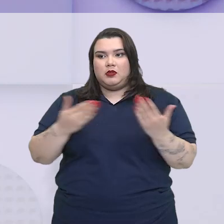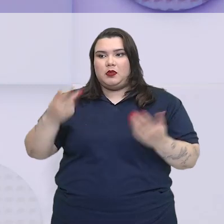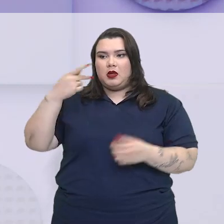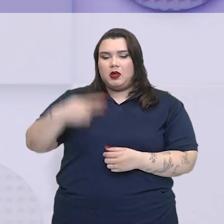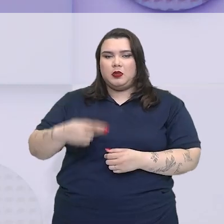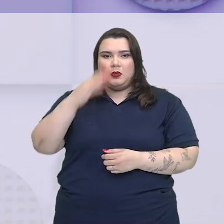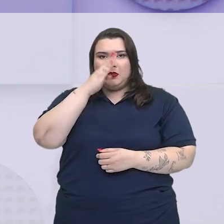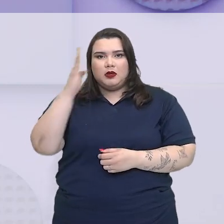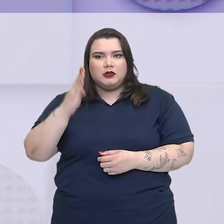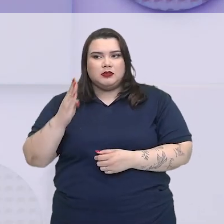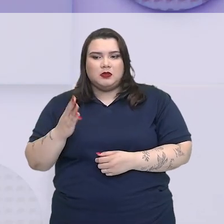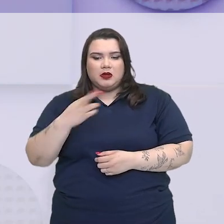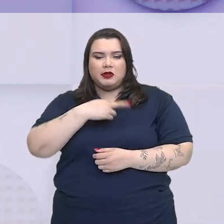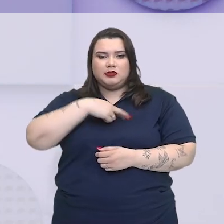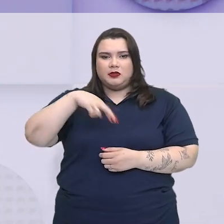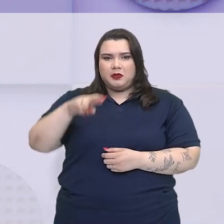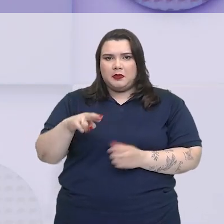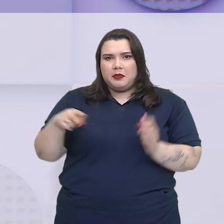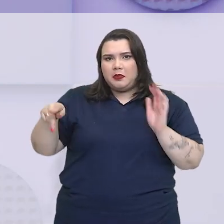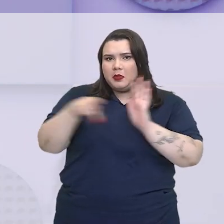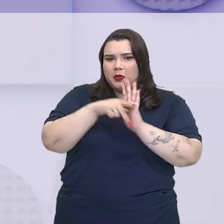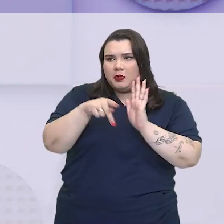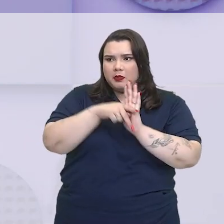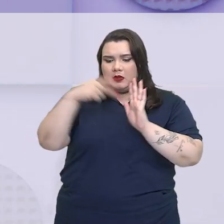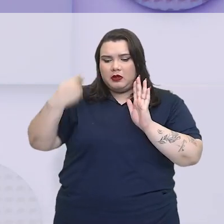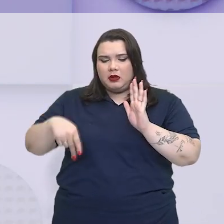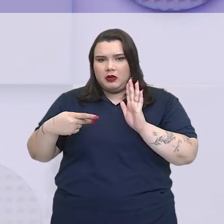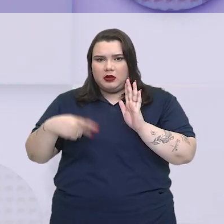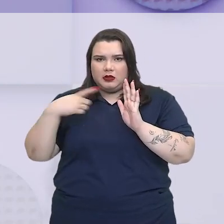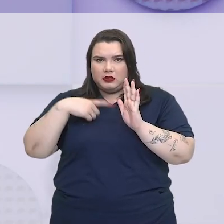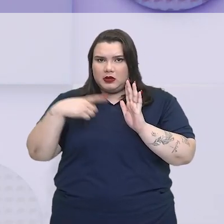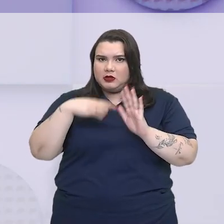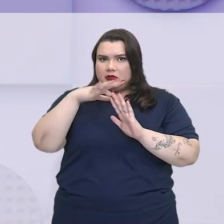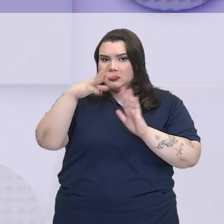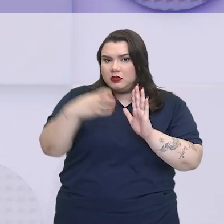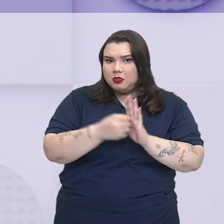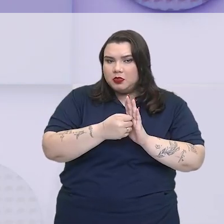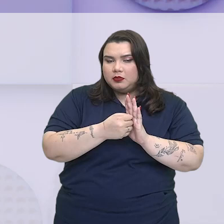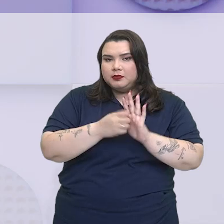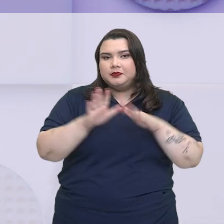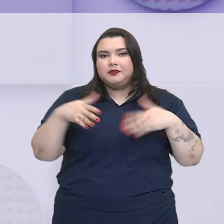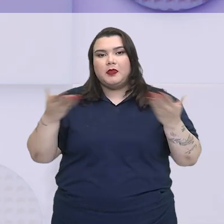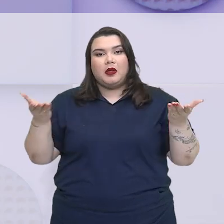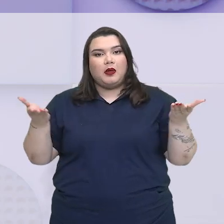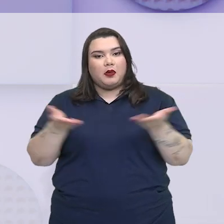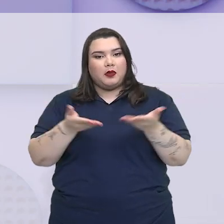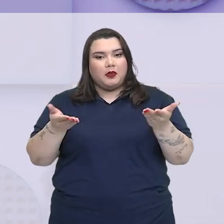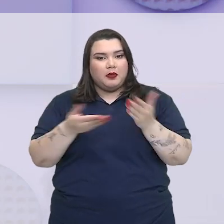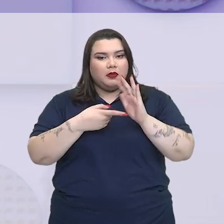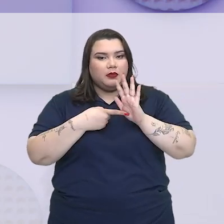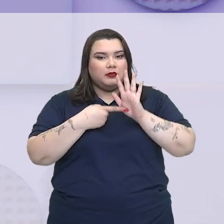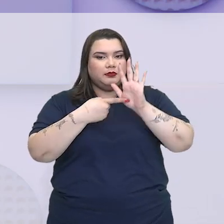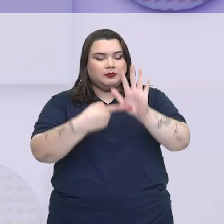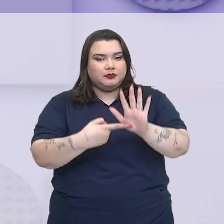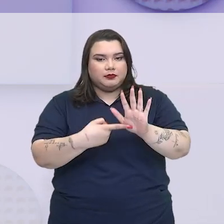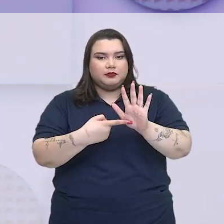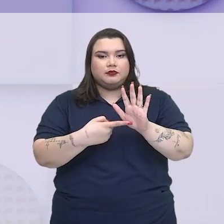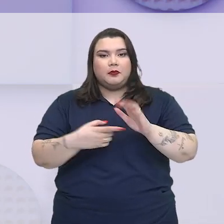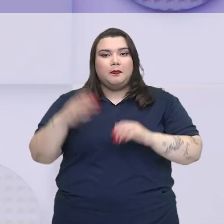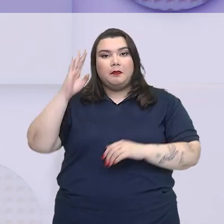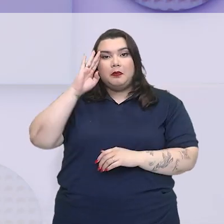que as nossas religiões próprias aqui do Brasil têm seus símbolos? Vamos dar uma olhada numa